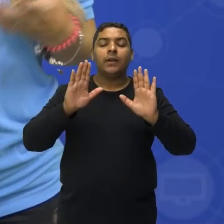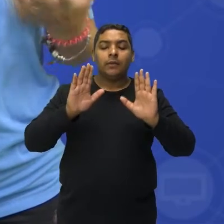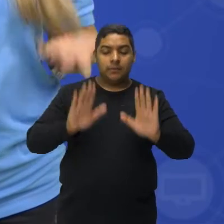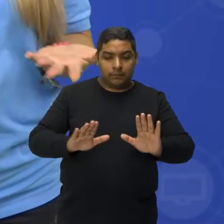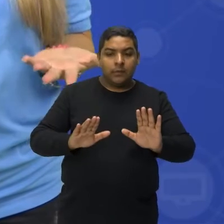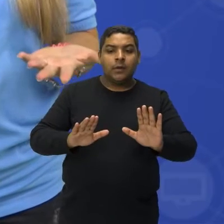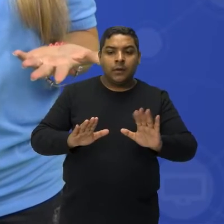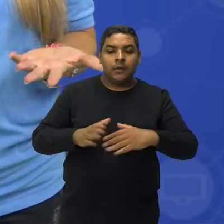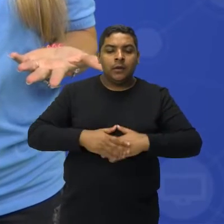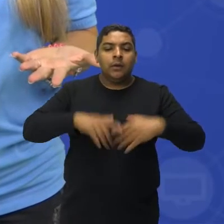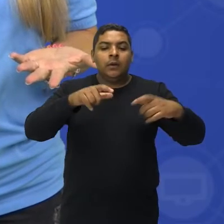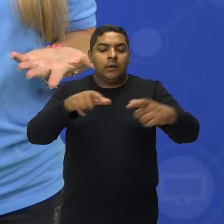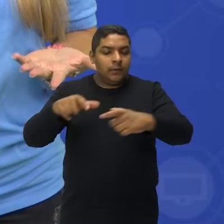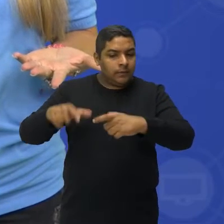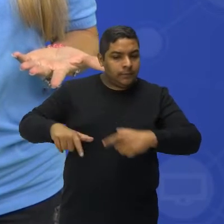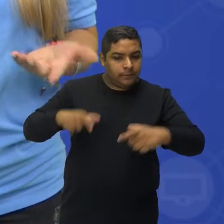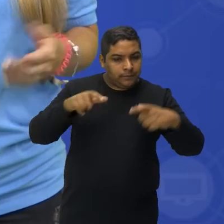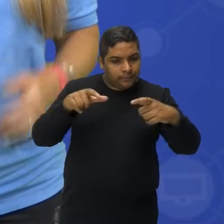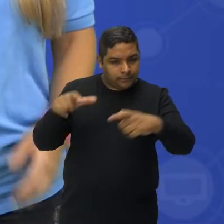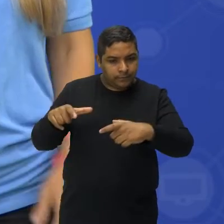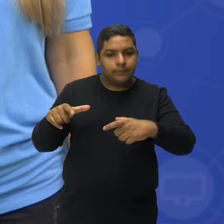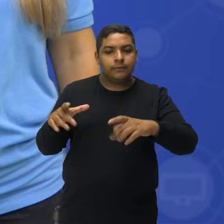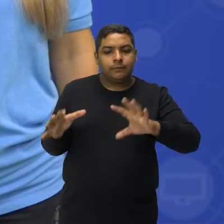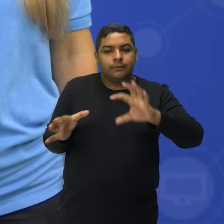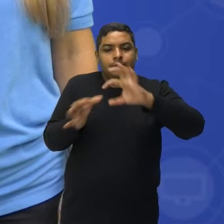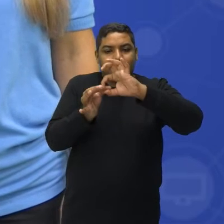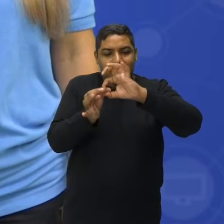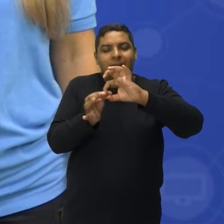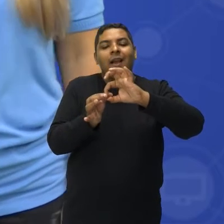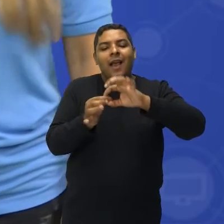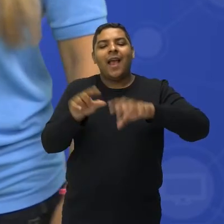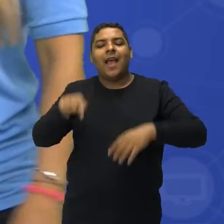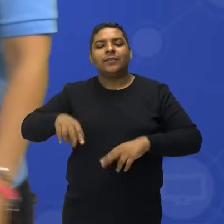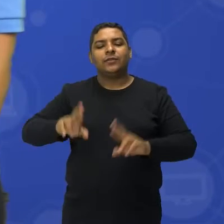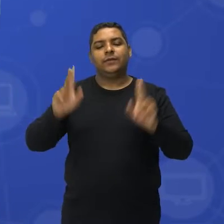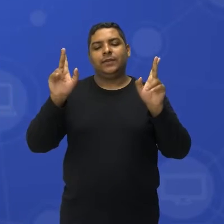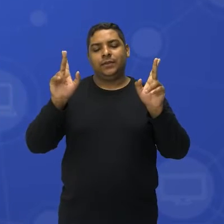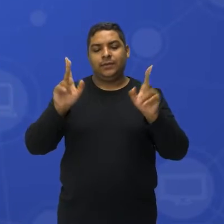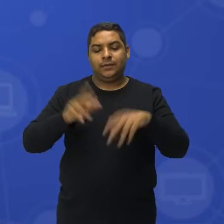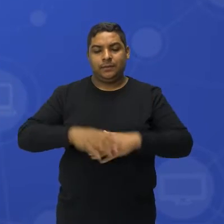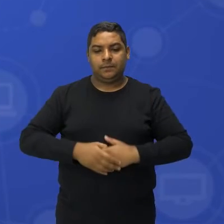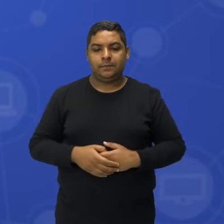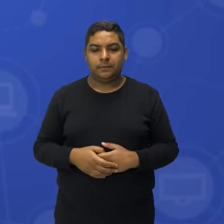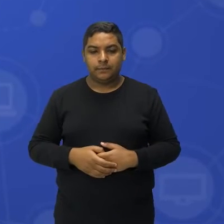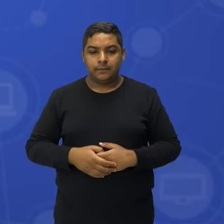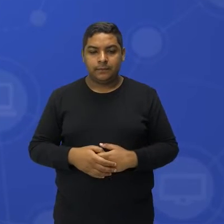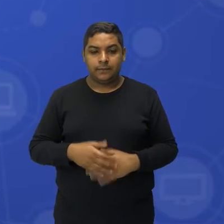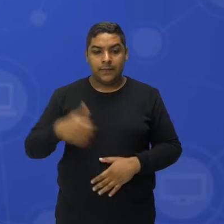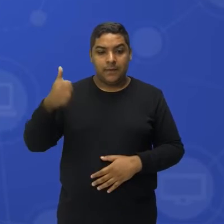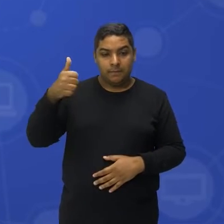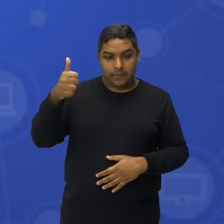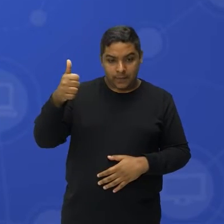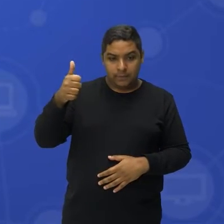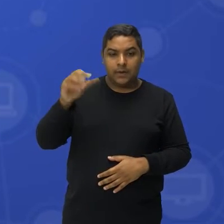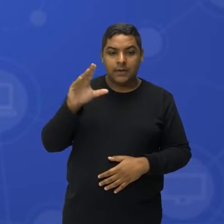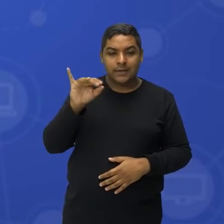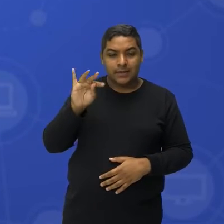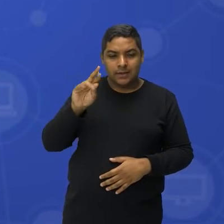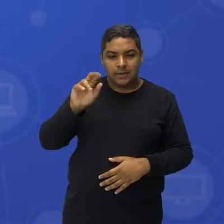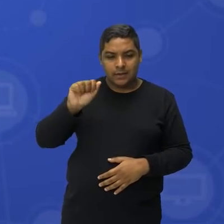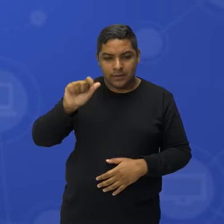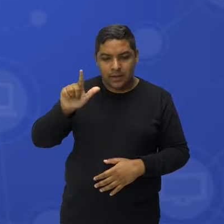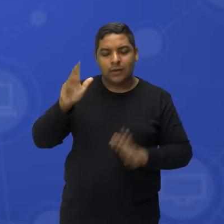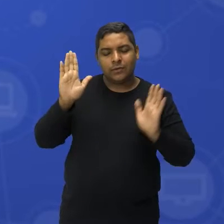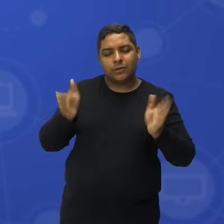a posição da dupla ligação na cadeia carbônica é diferente, prestem atenção. Na primeira cadeia, que é o citral, né, o composto